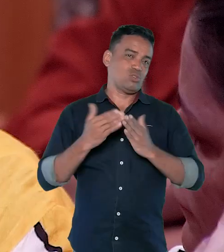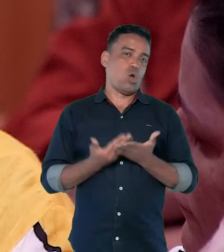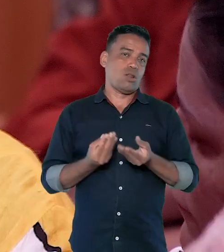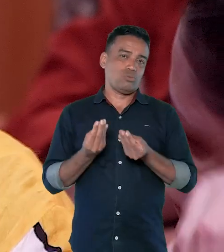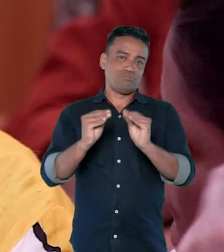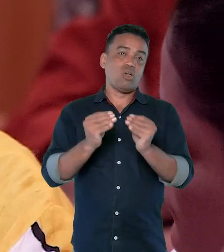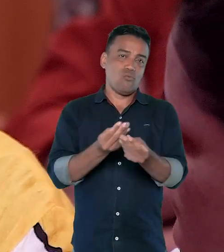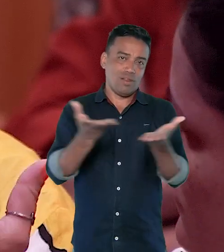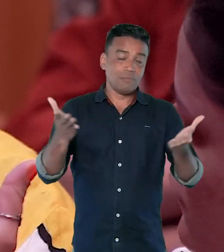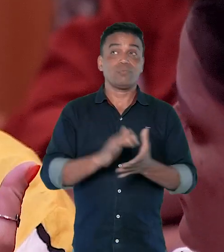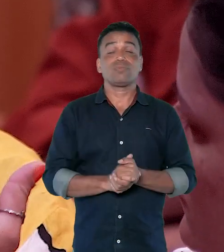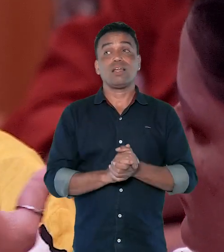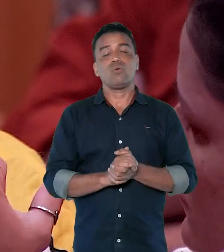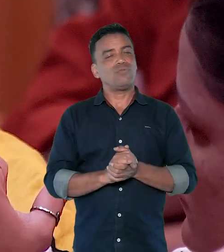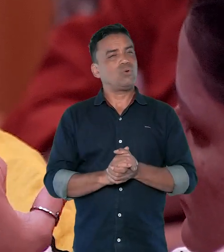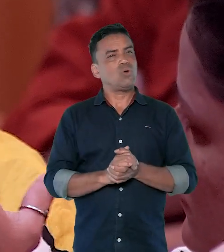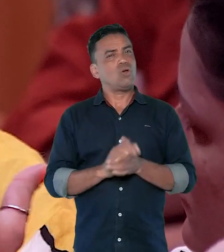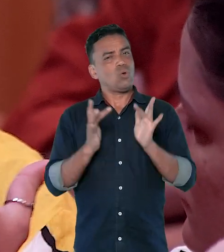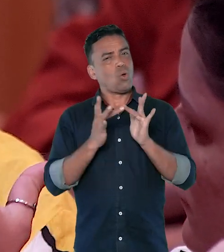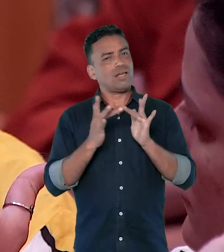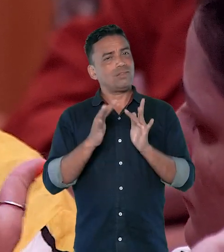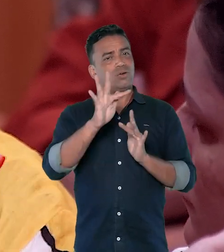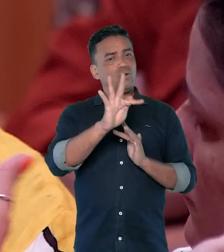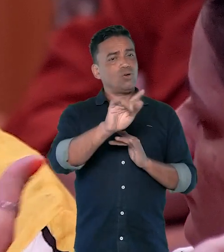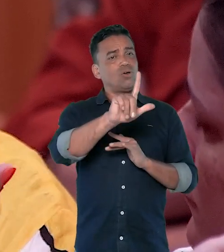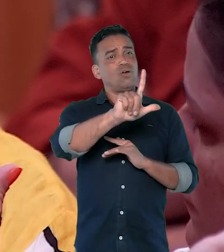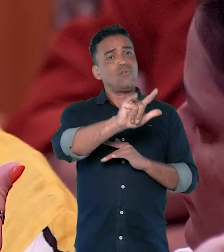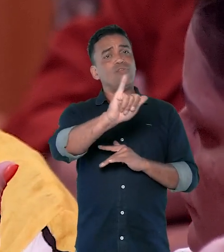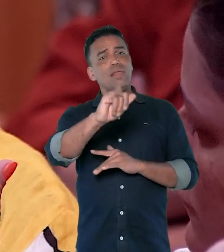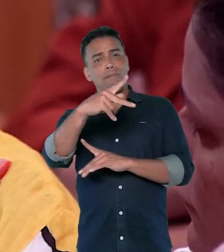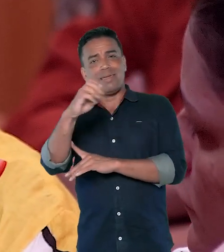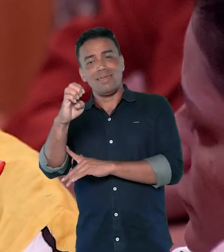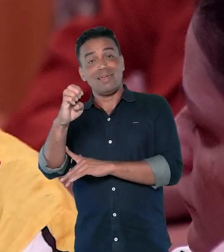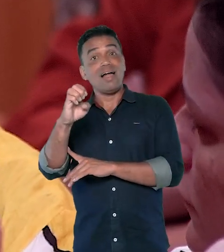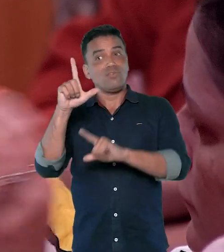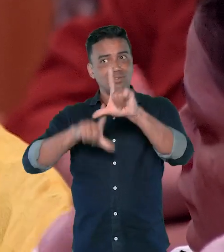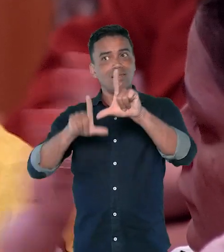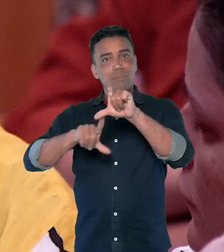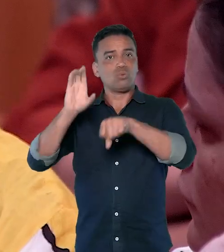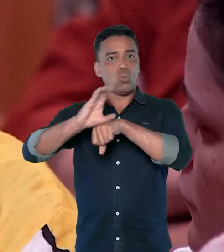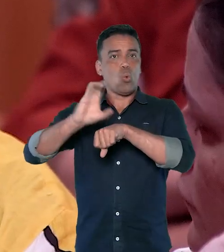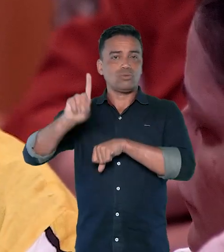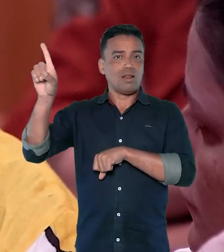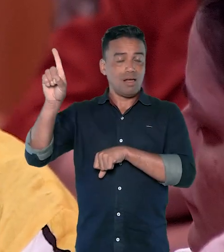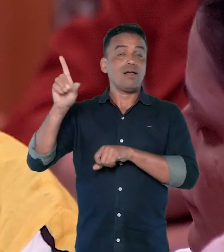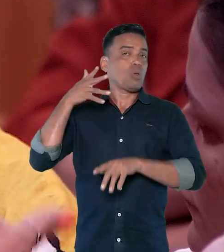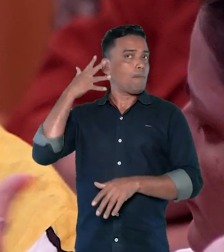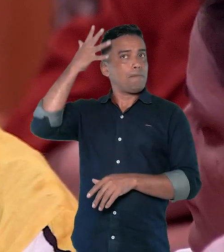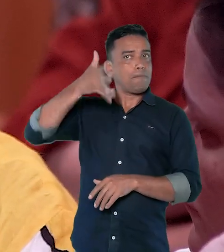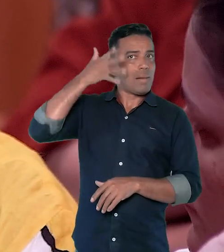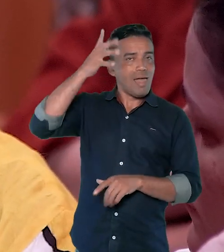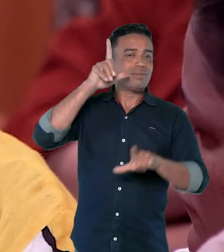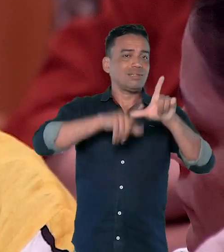quando a gente tem esse contato, eu acabei de vir da Flip, eu fui para a Flip e fiz questão de fazer meu letramento lá. Eu peguei só essas palestras,